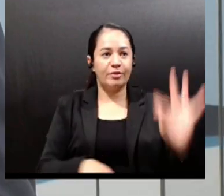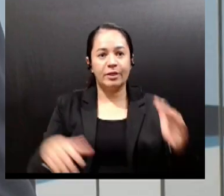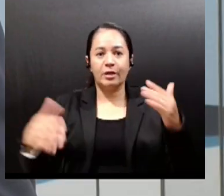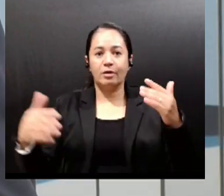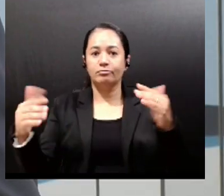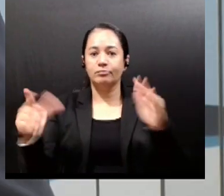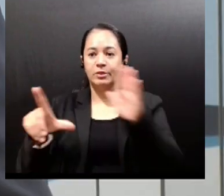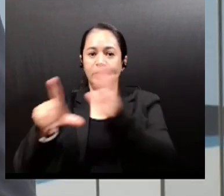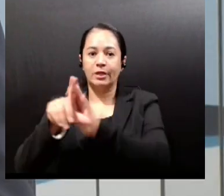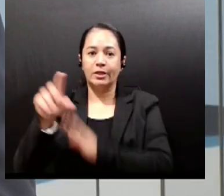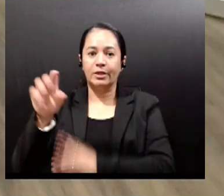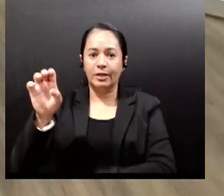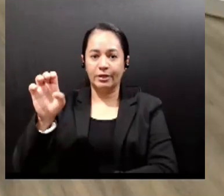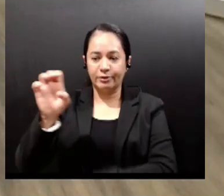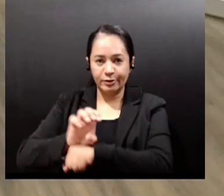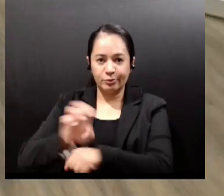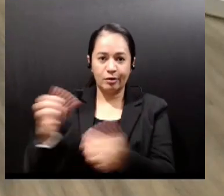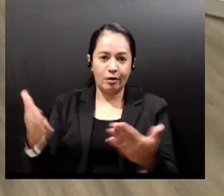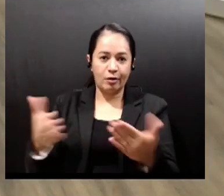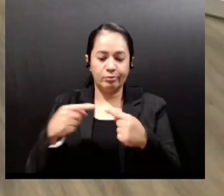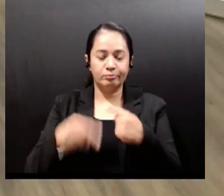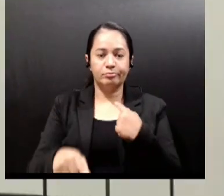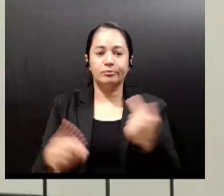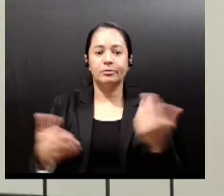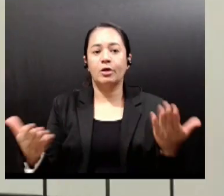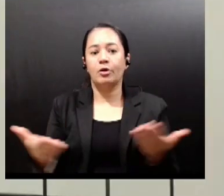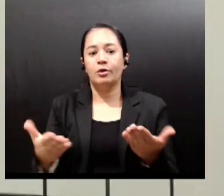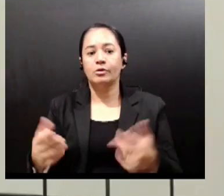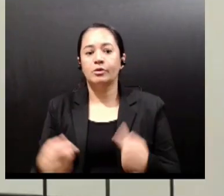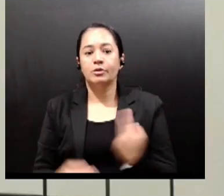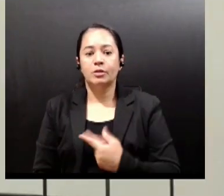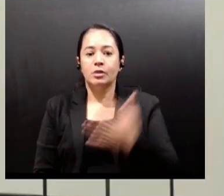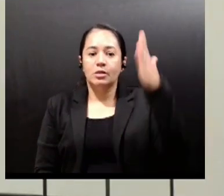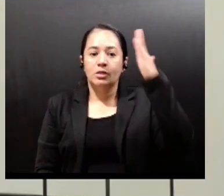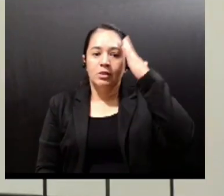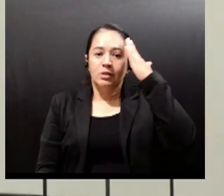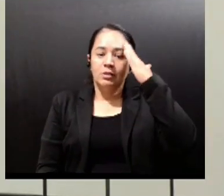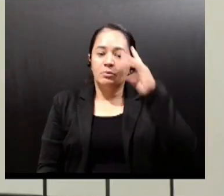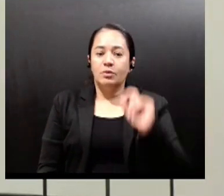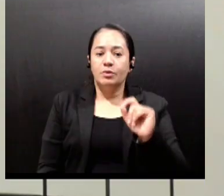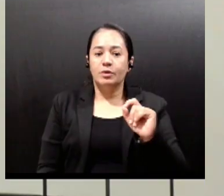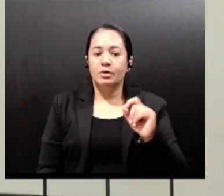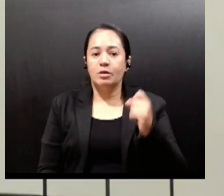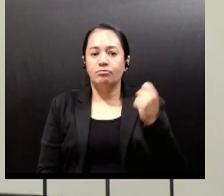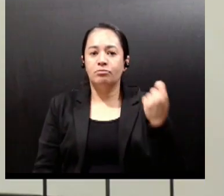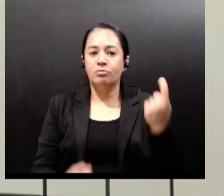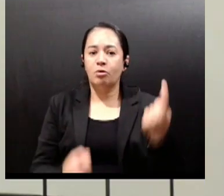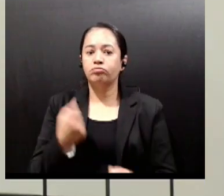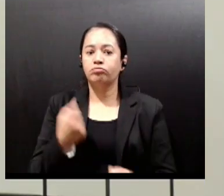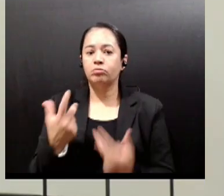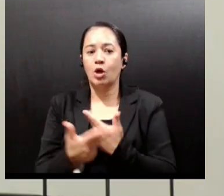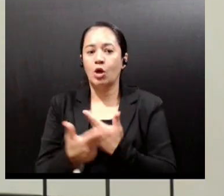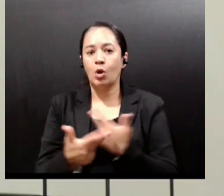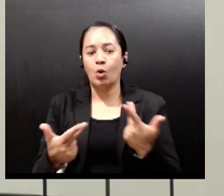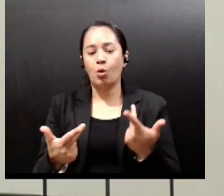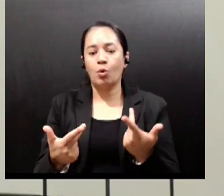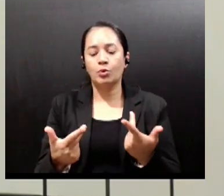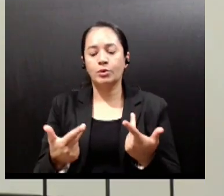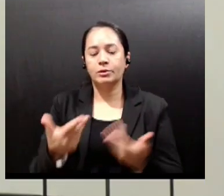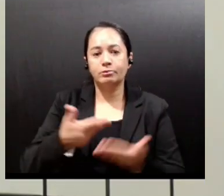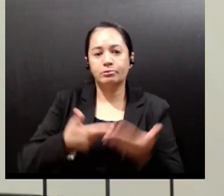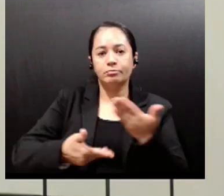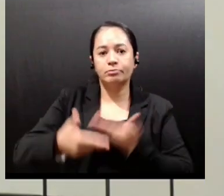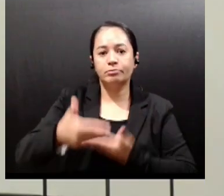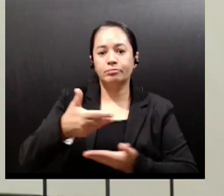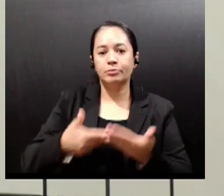E aí, assim, a gente sabe que tem algumas questões que envolvem... É claro que